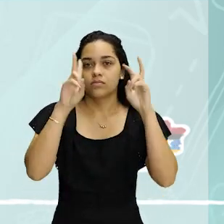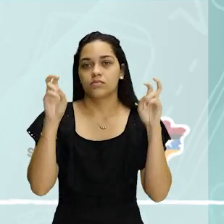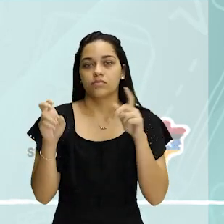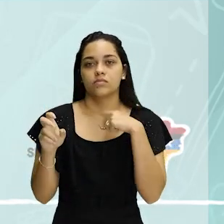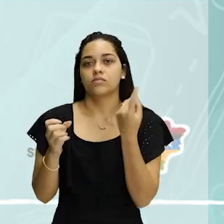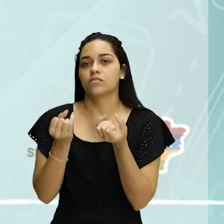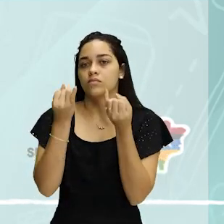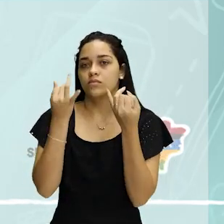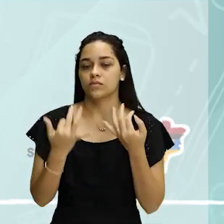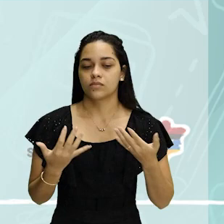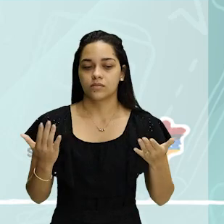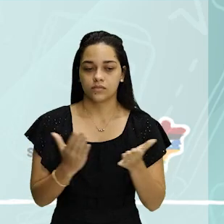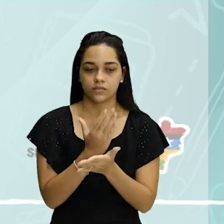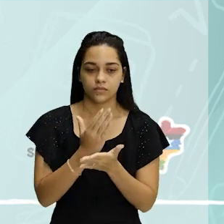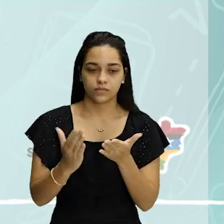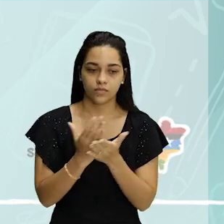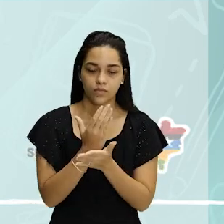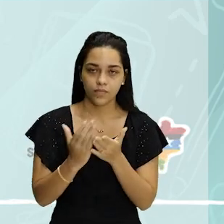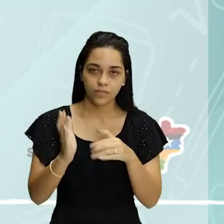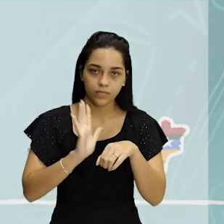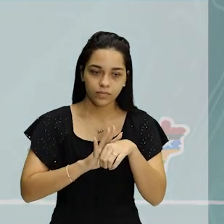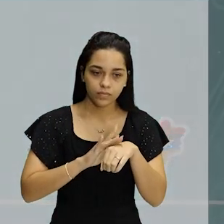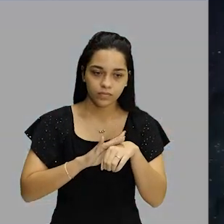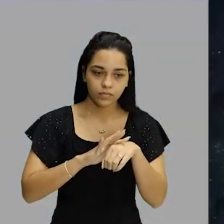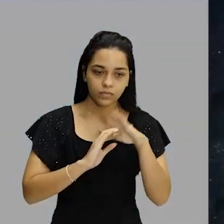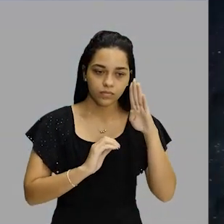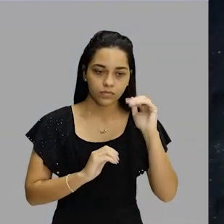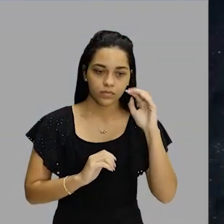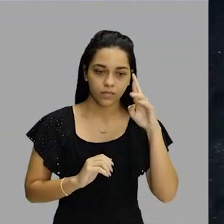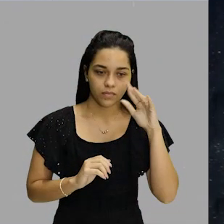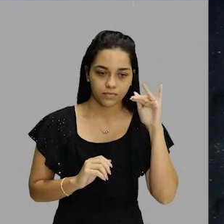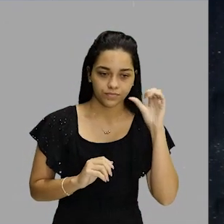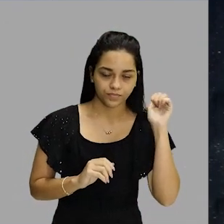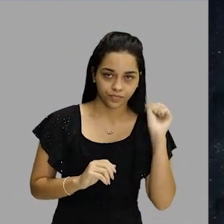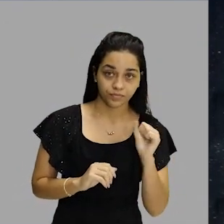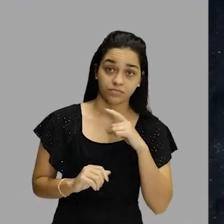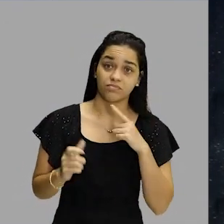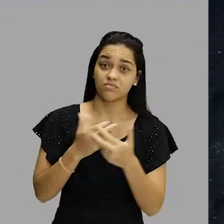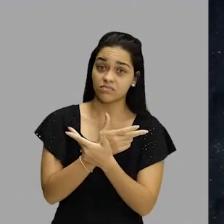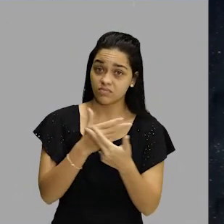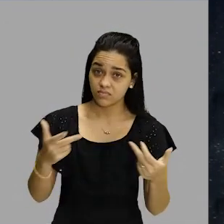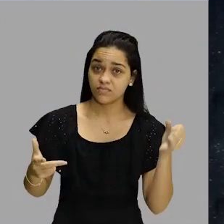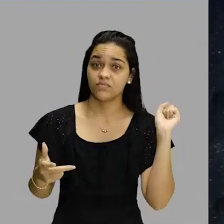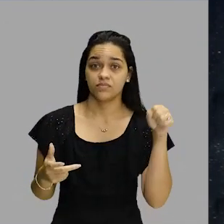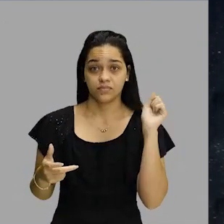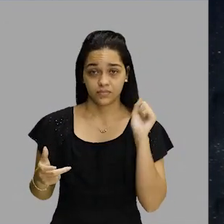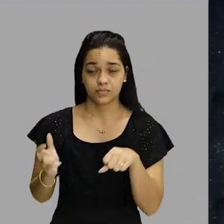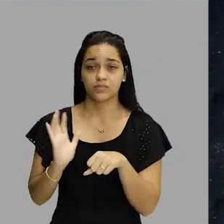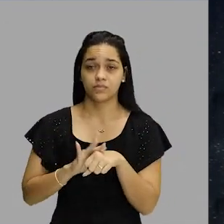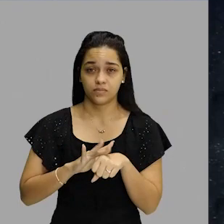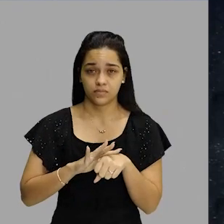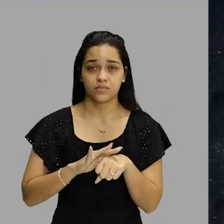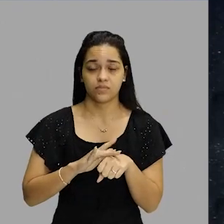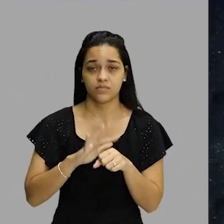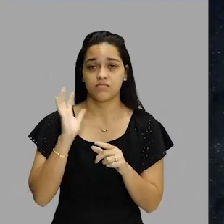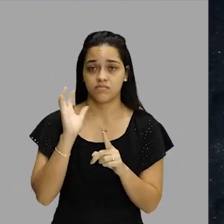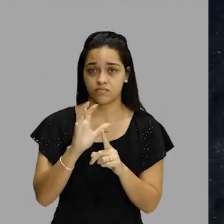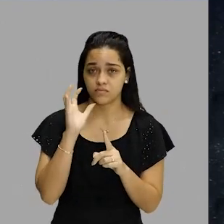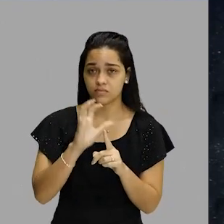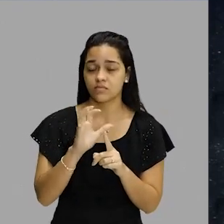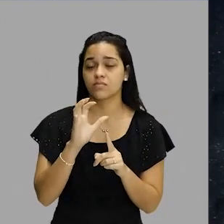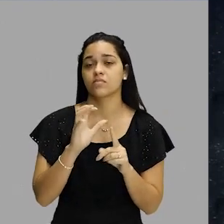vamos falar de algumas doenças bacterianas, logicamente, pessoal, que tem muitas doenças provocadas por